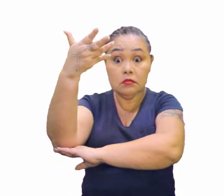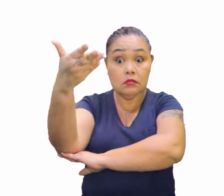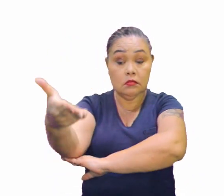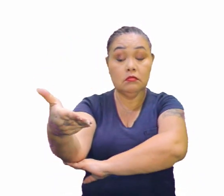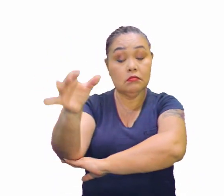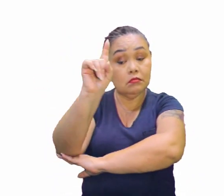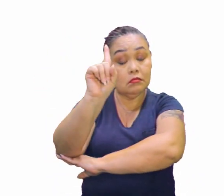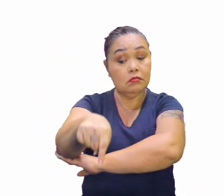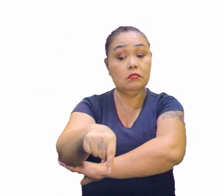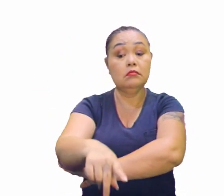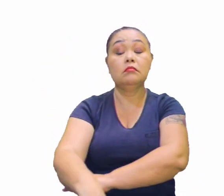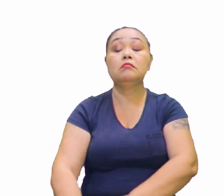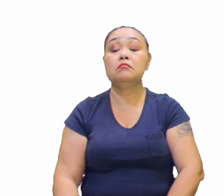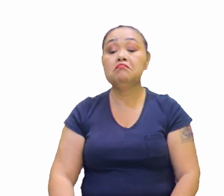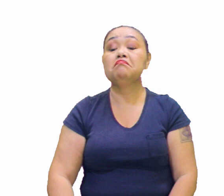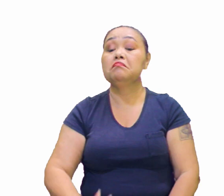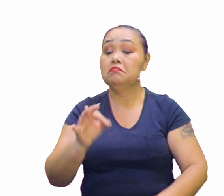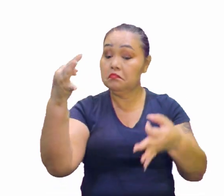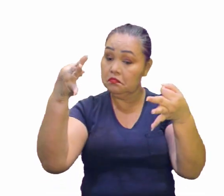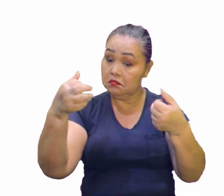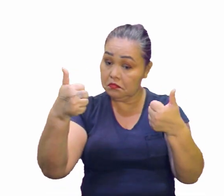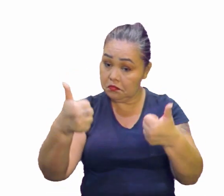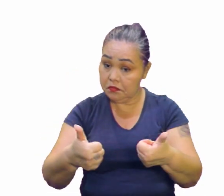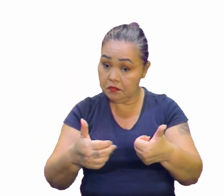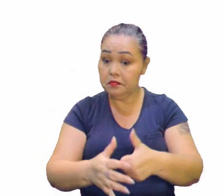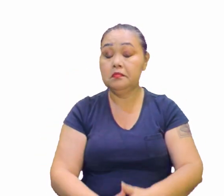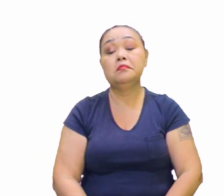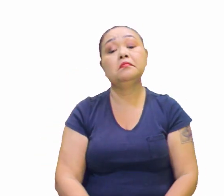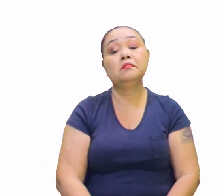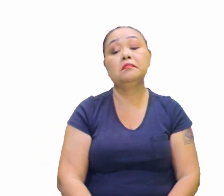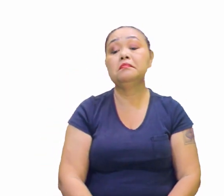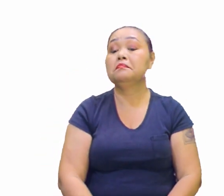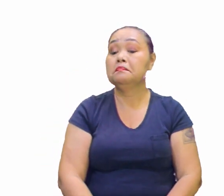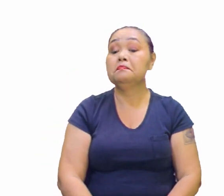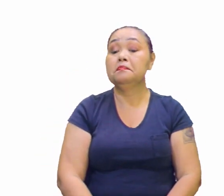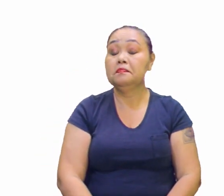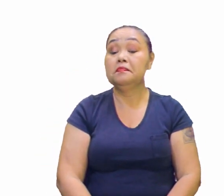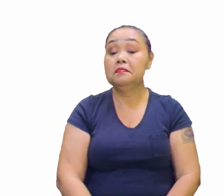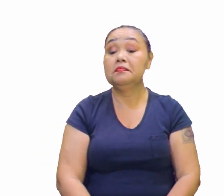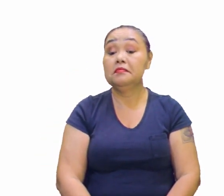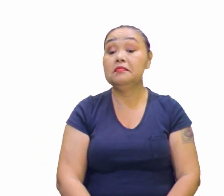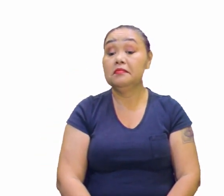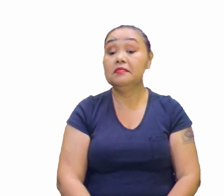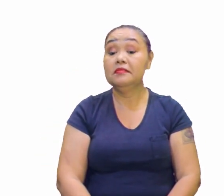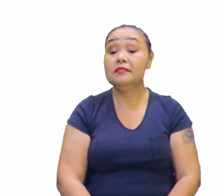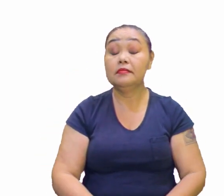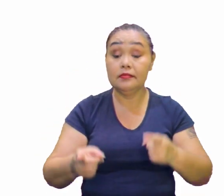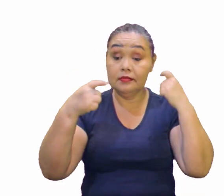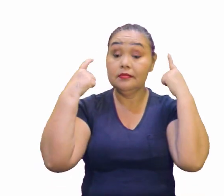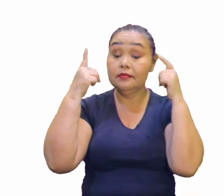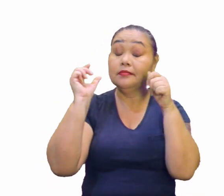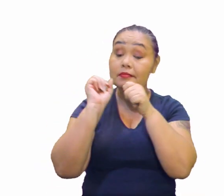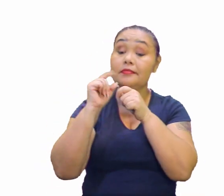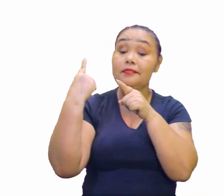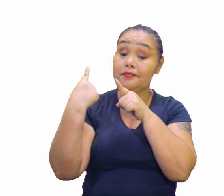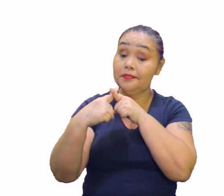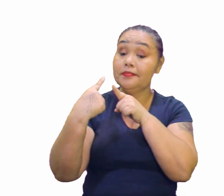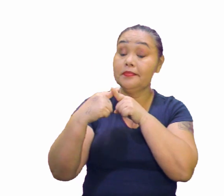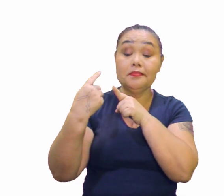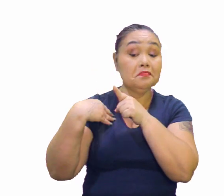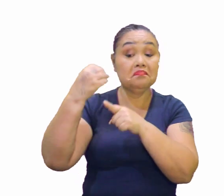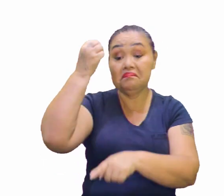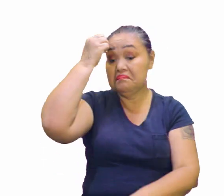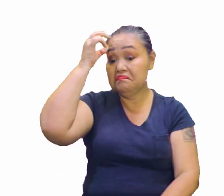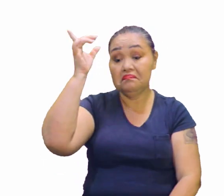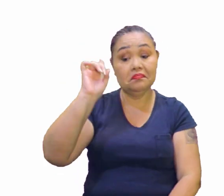saco. Exatamente, perfeito. A Japa ficou até com a cara agora de preocupada, porque ela não